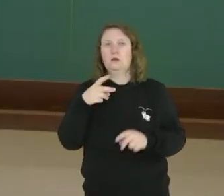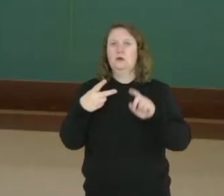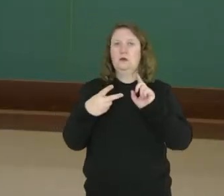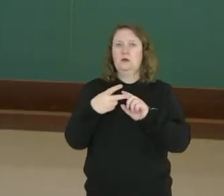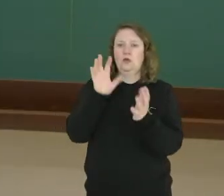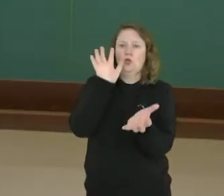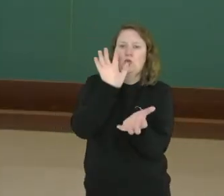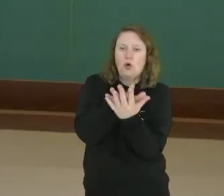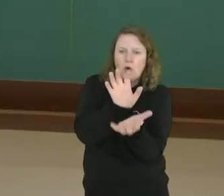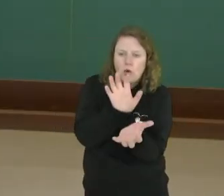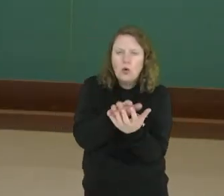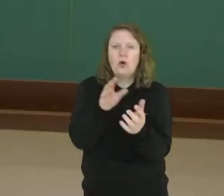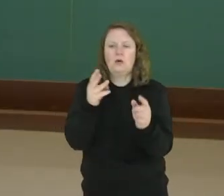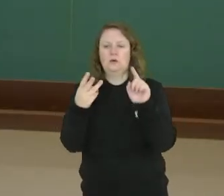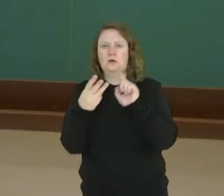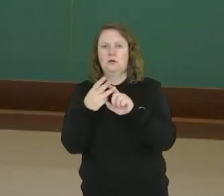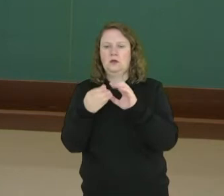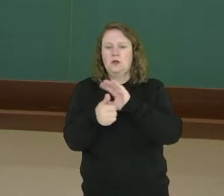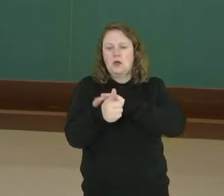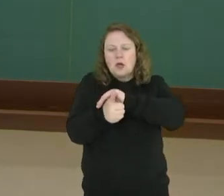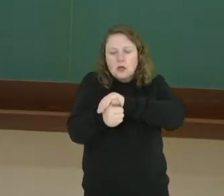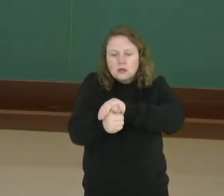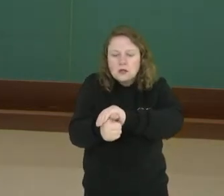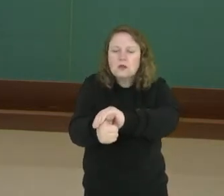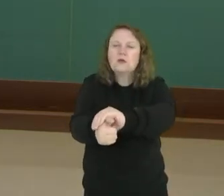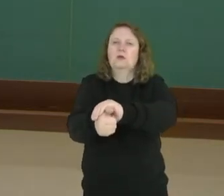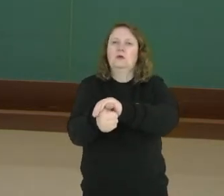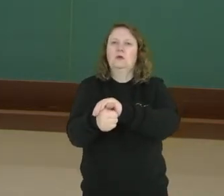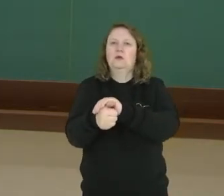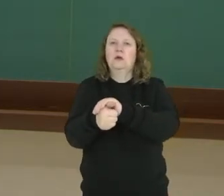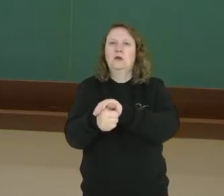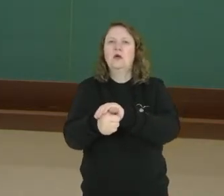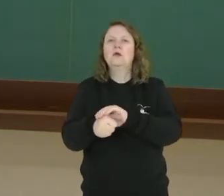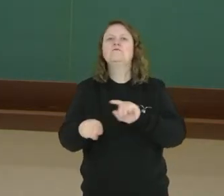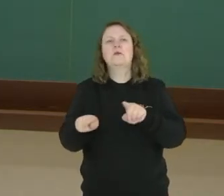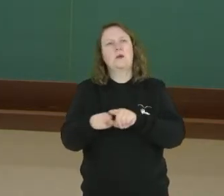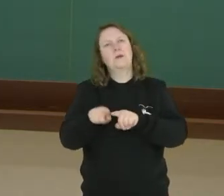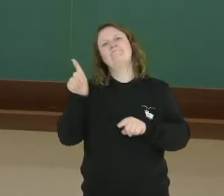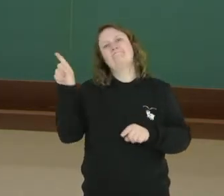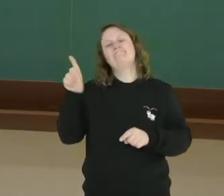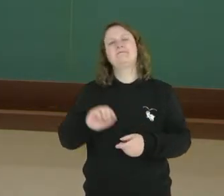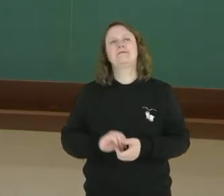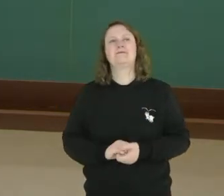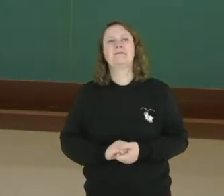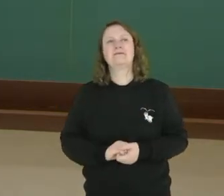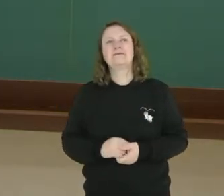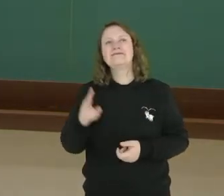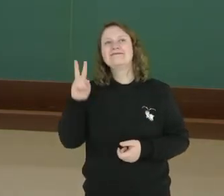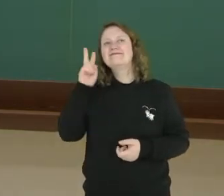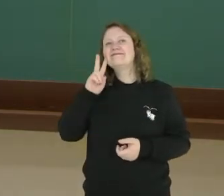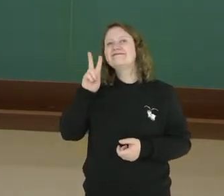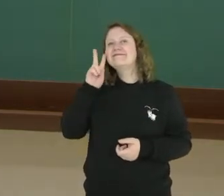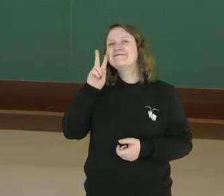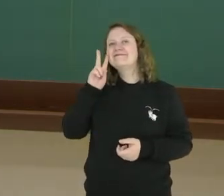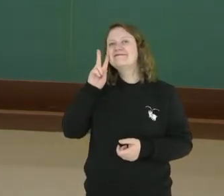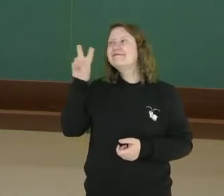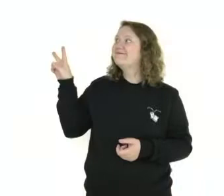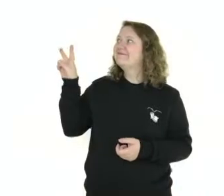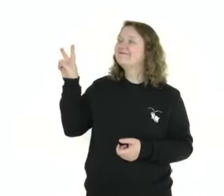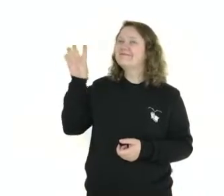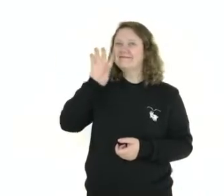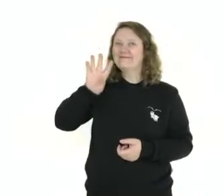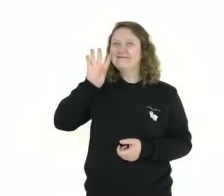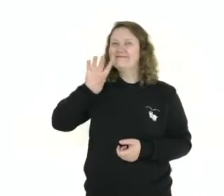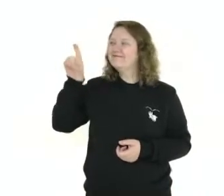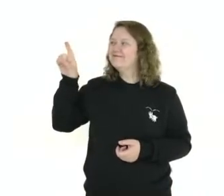crocodilos, tartarugas, lagartos e tuataras. Muito bem, olha que animação bacana.